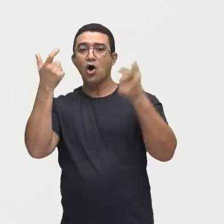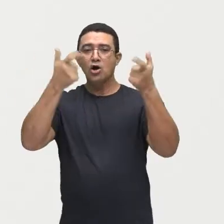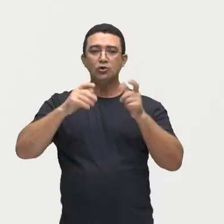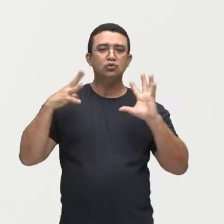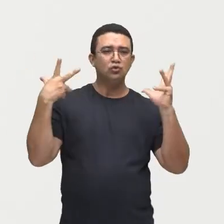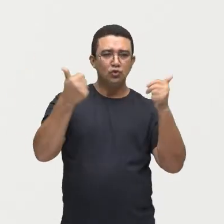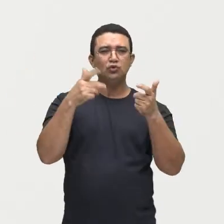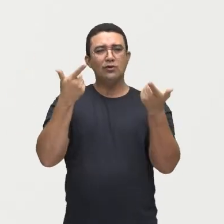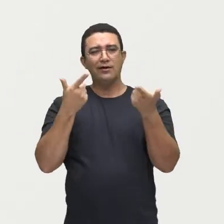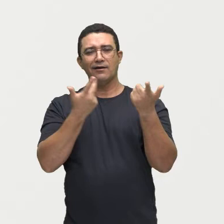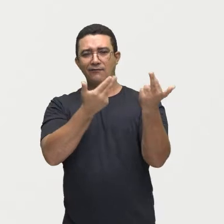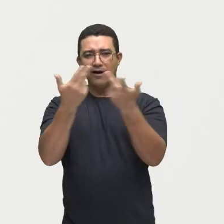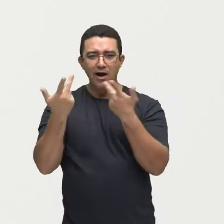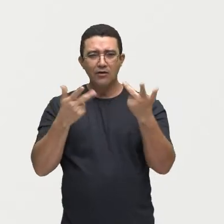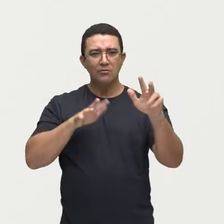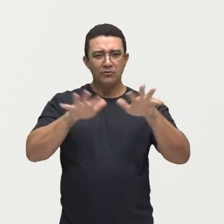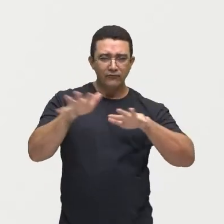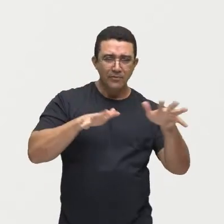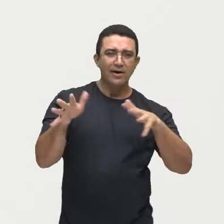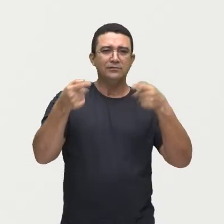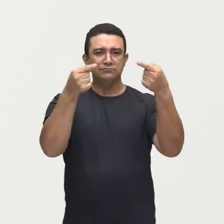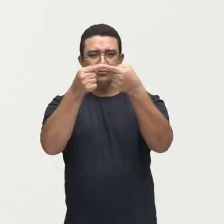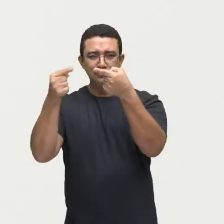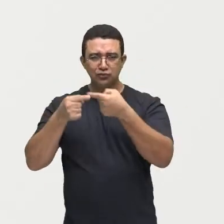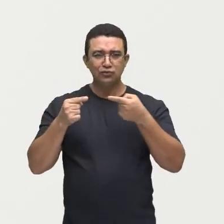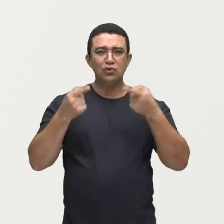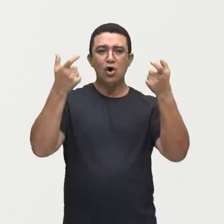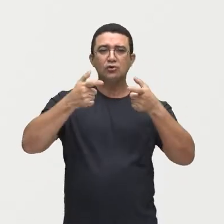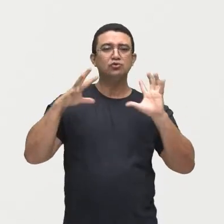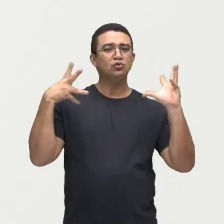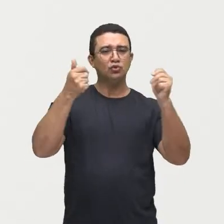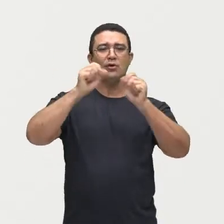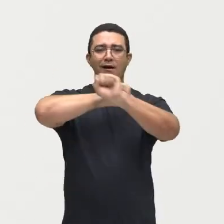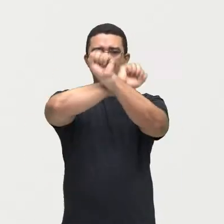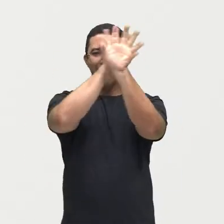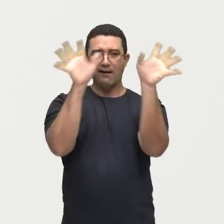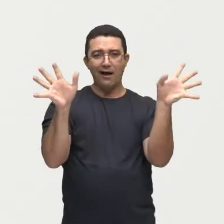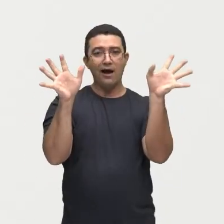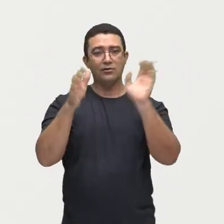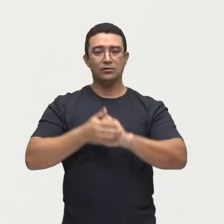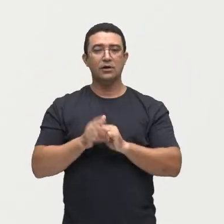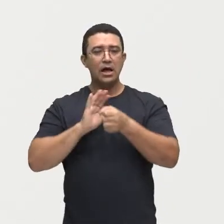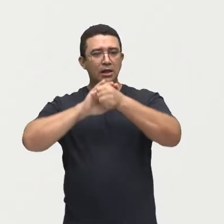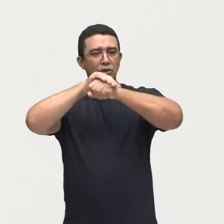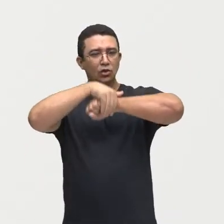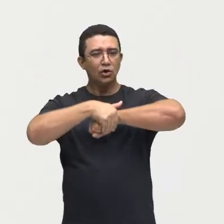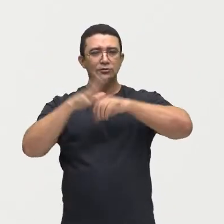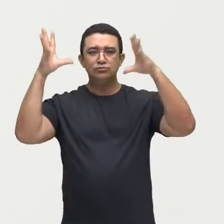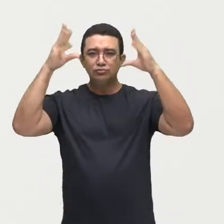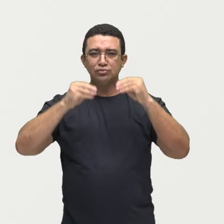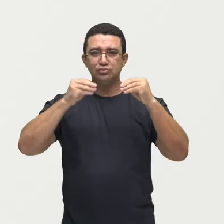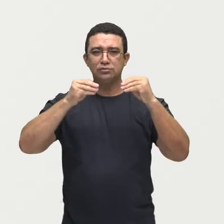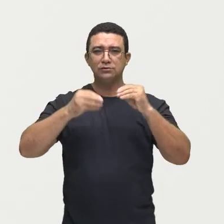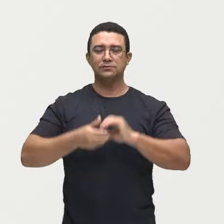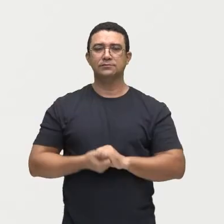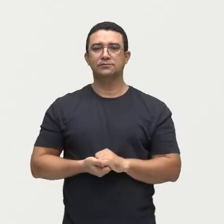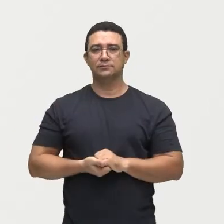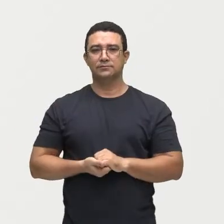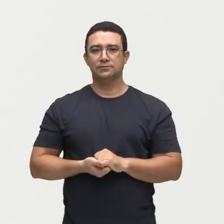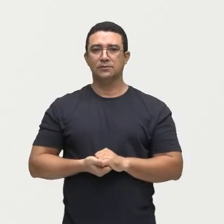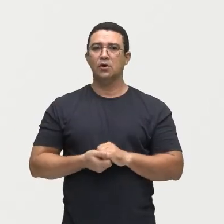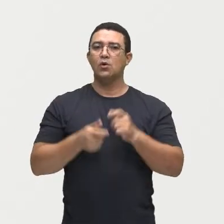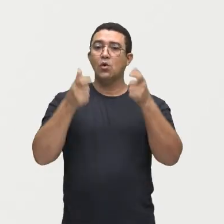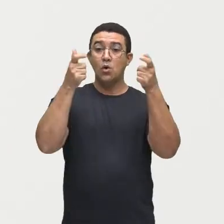ritmo, concordância, onde tudo é claro e auroral, à noite o escuro. Então aqui o onde,